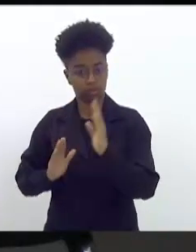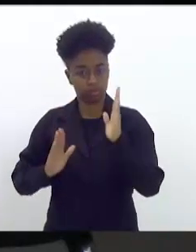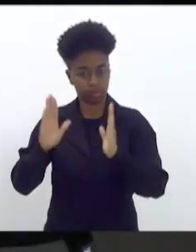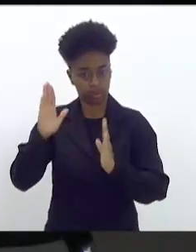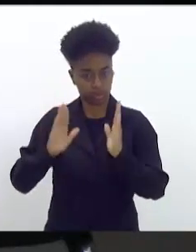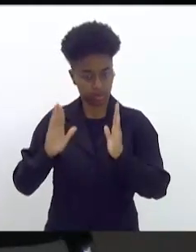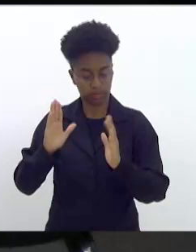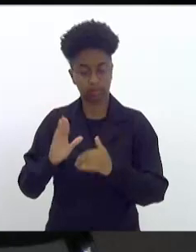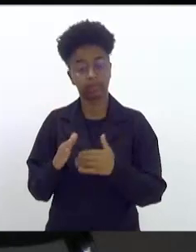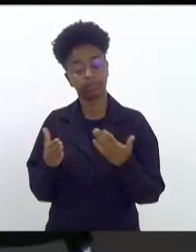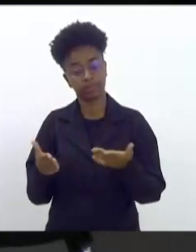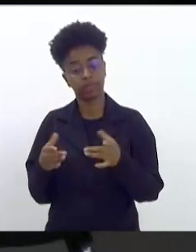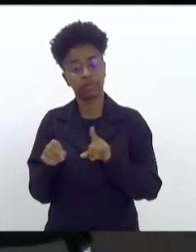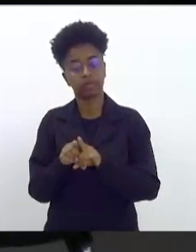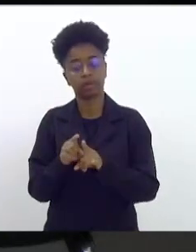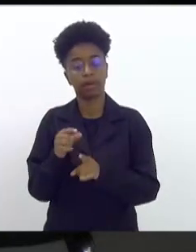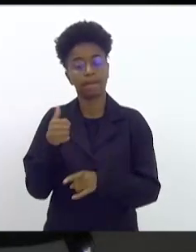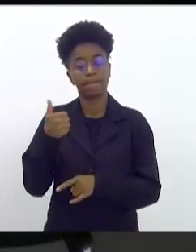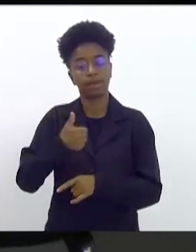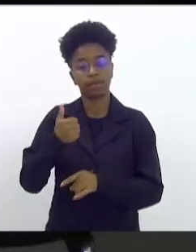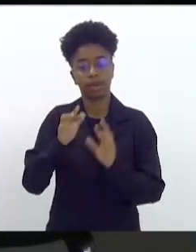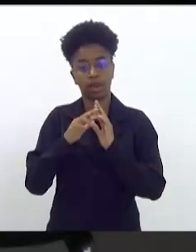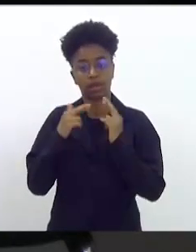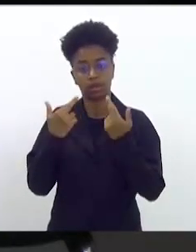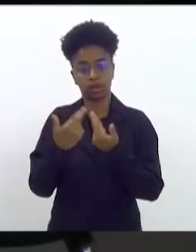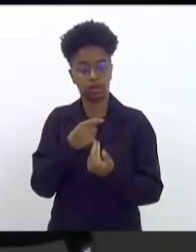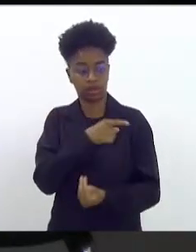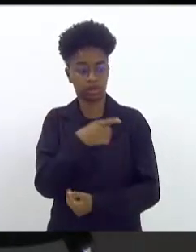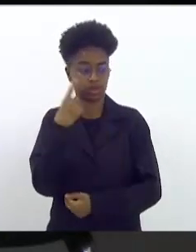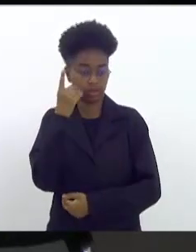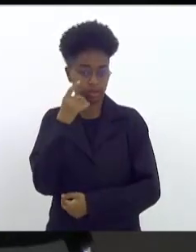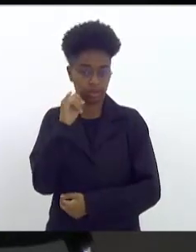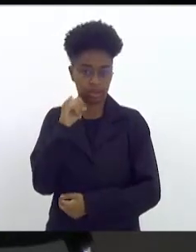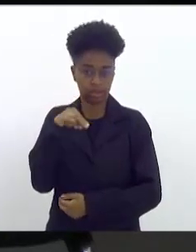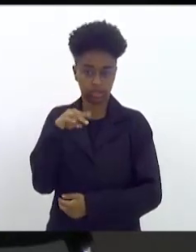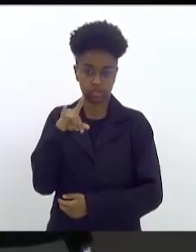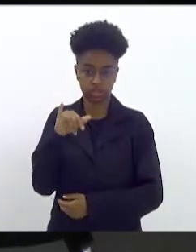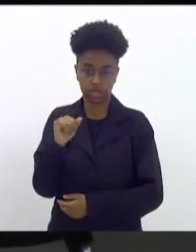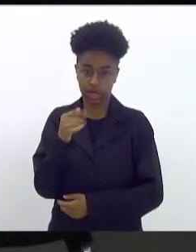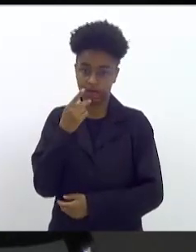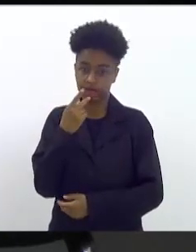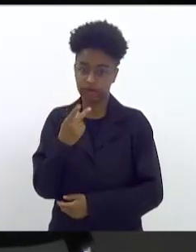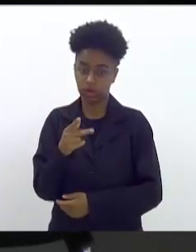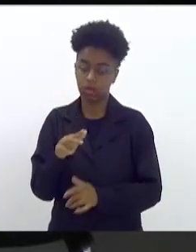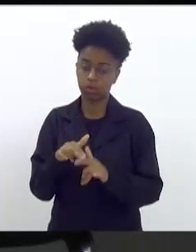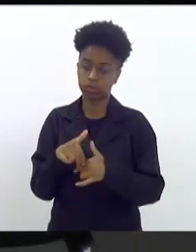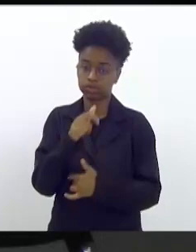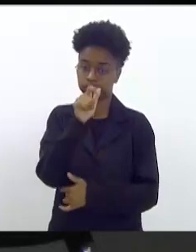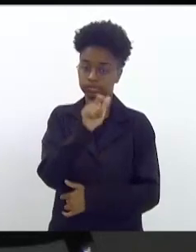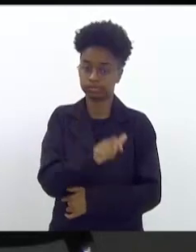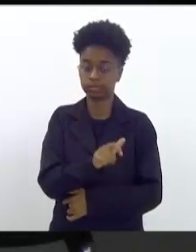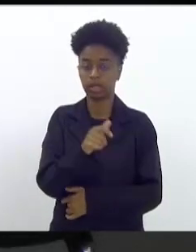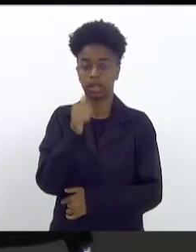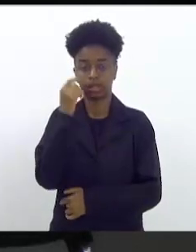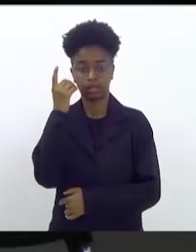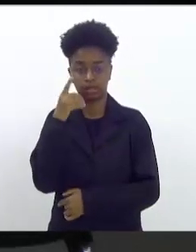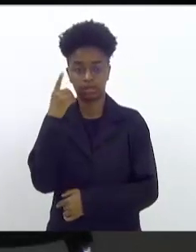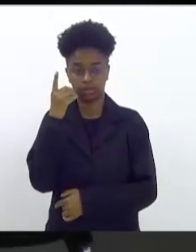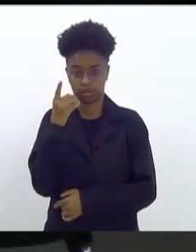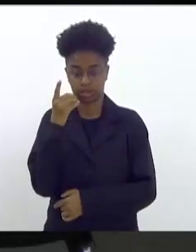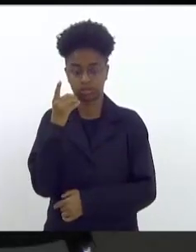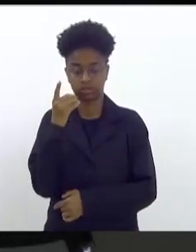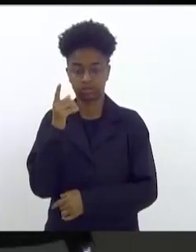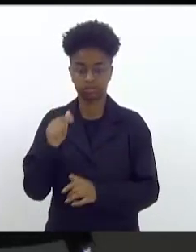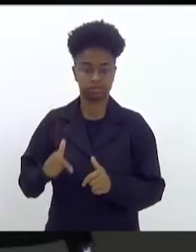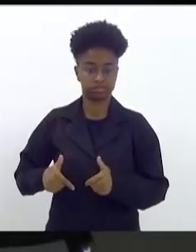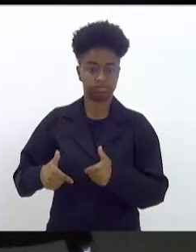primeira reunião, a própria deputada Índia Armelau citou que, por ser deputada, enfim,